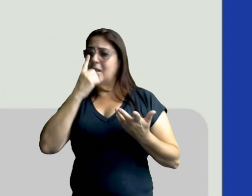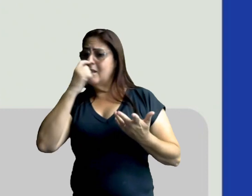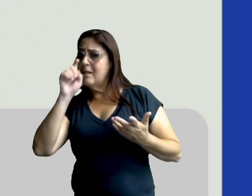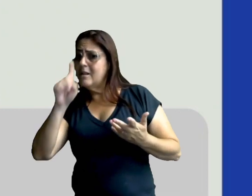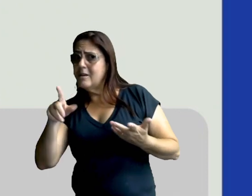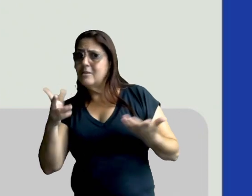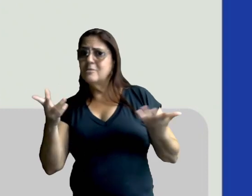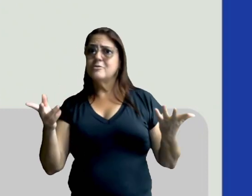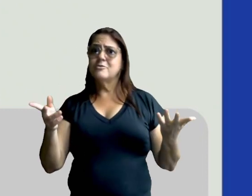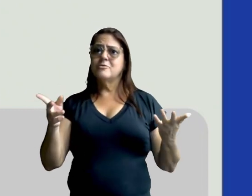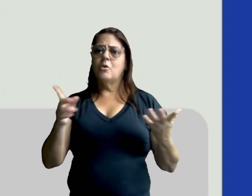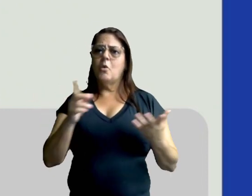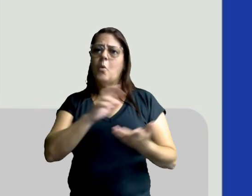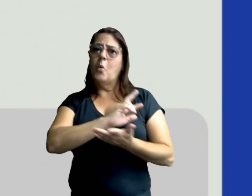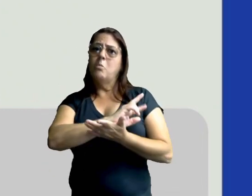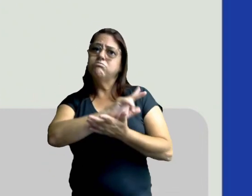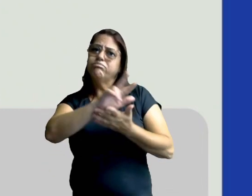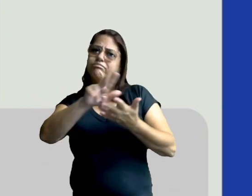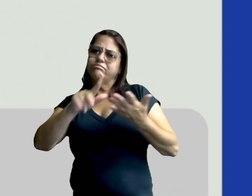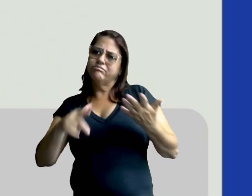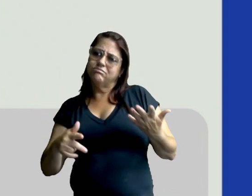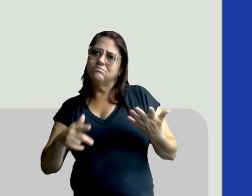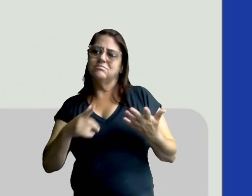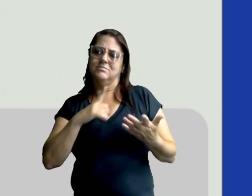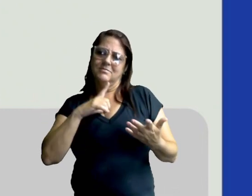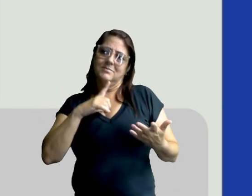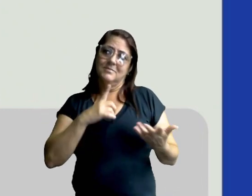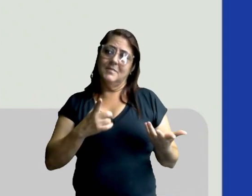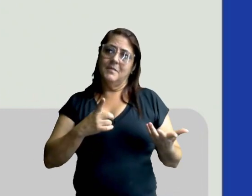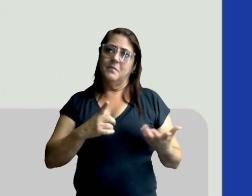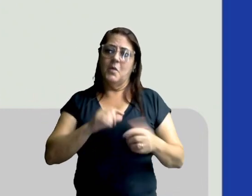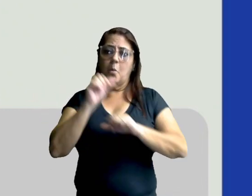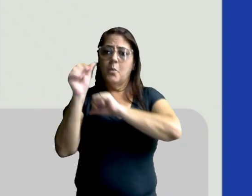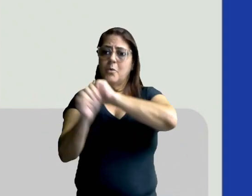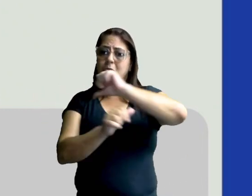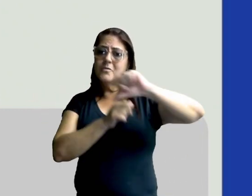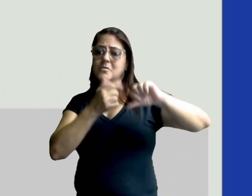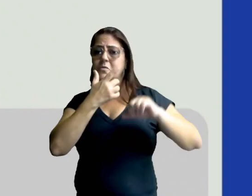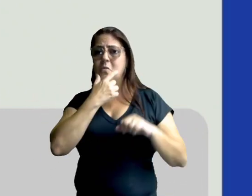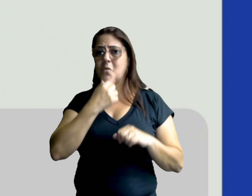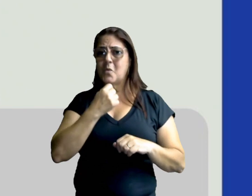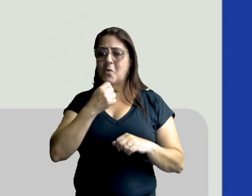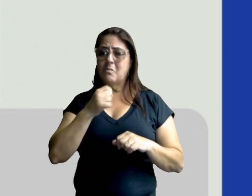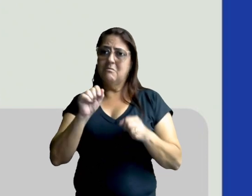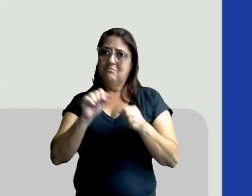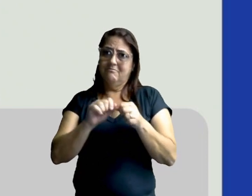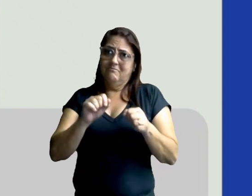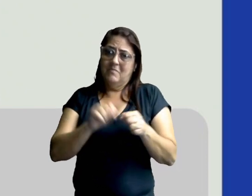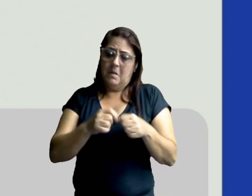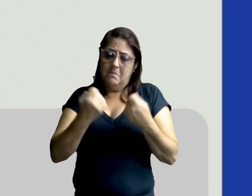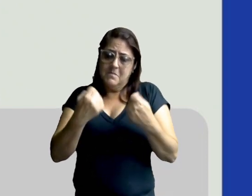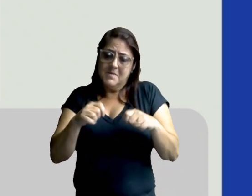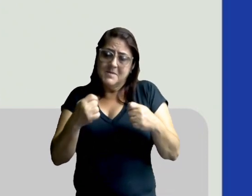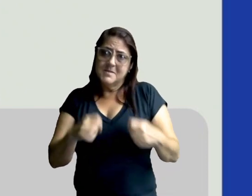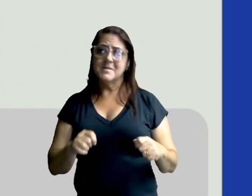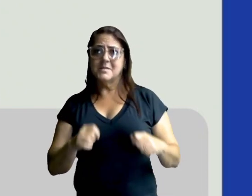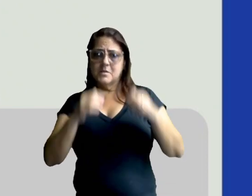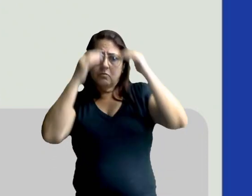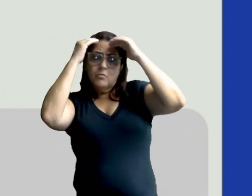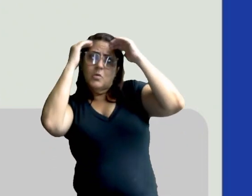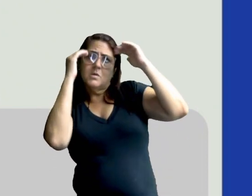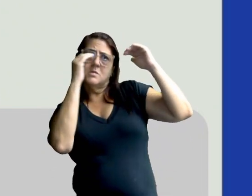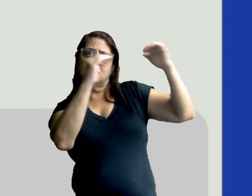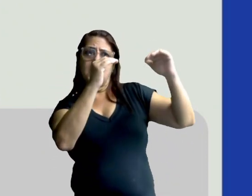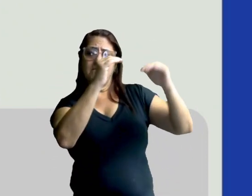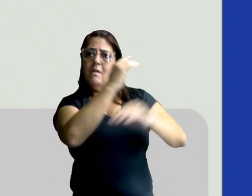lixo, entre outros motivos. As modificações que o homem faz devem ser feitas com respeito